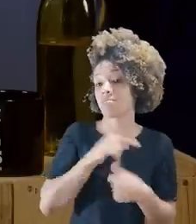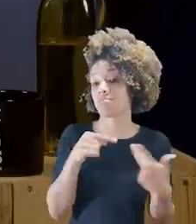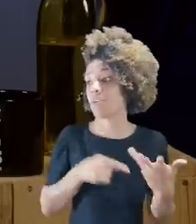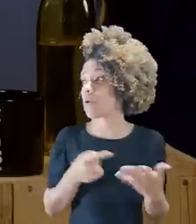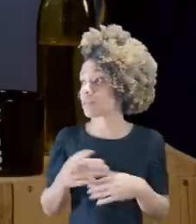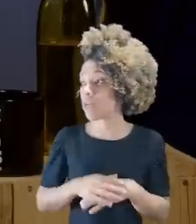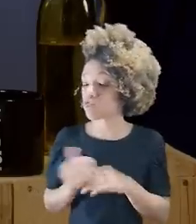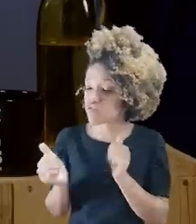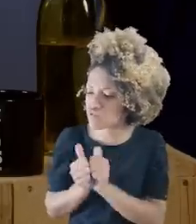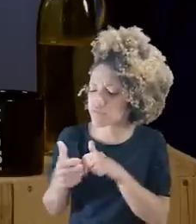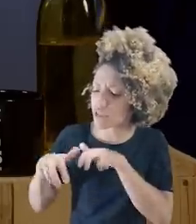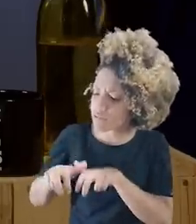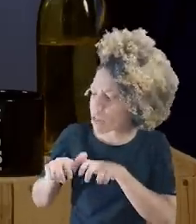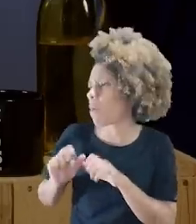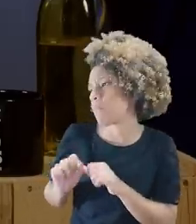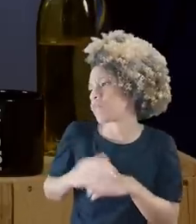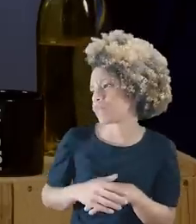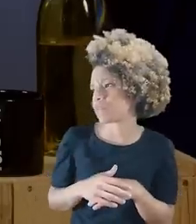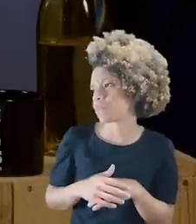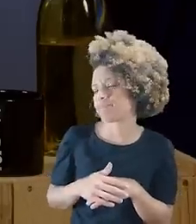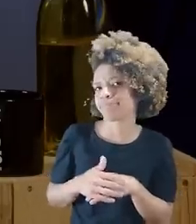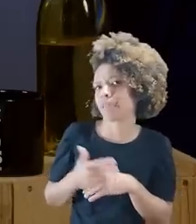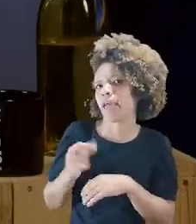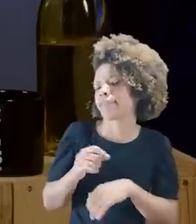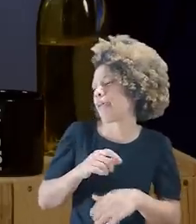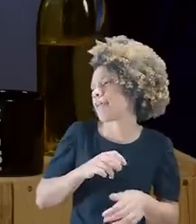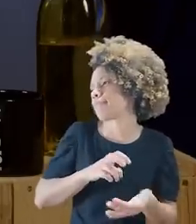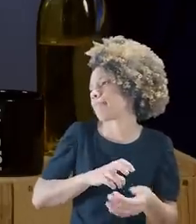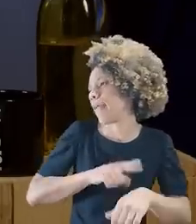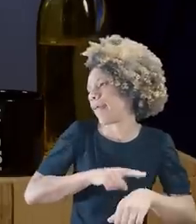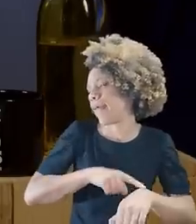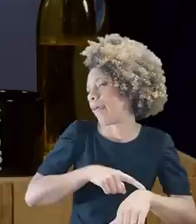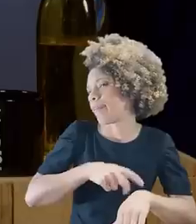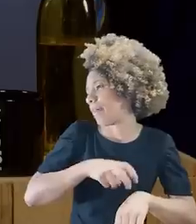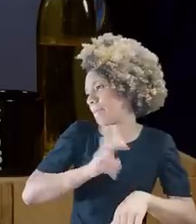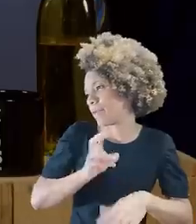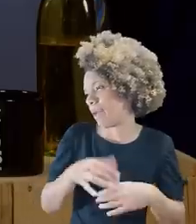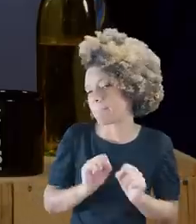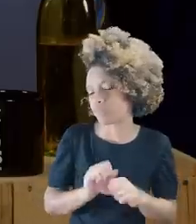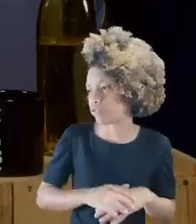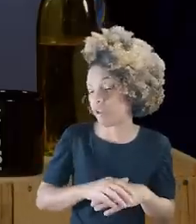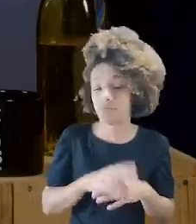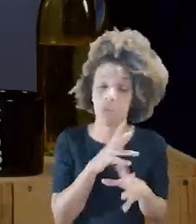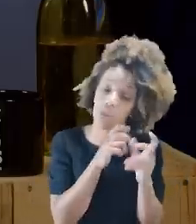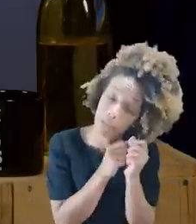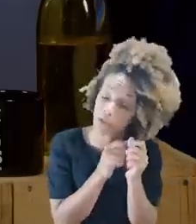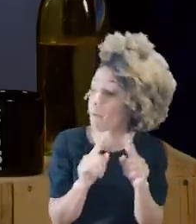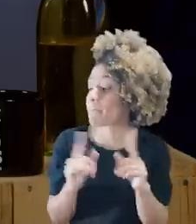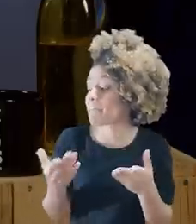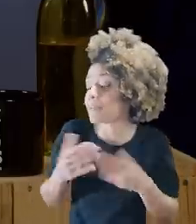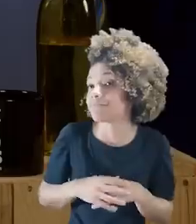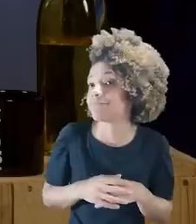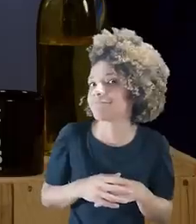é essas questões que acalmam a ansiedade esse fervor de você querer